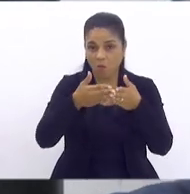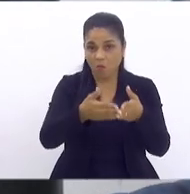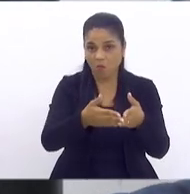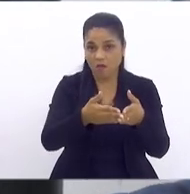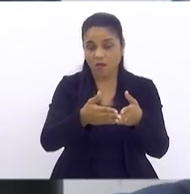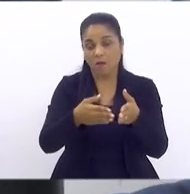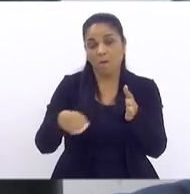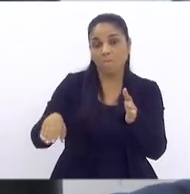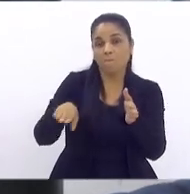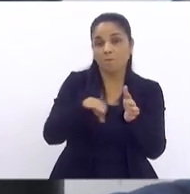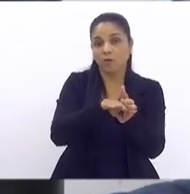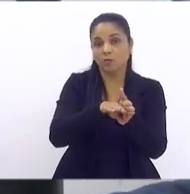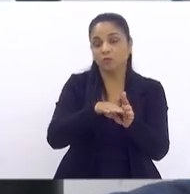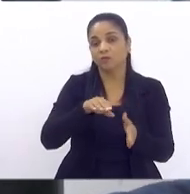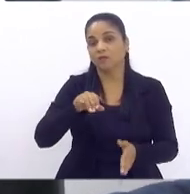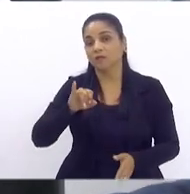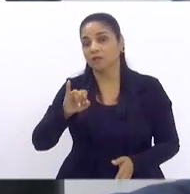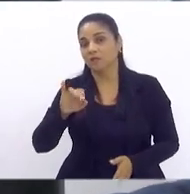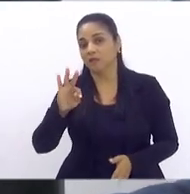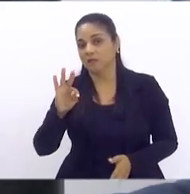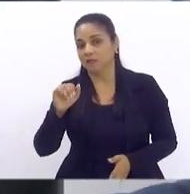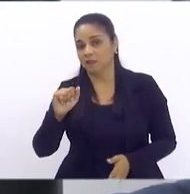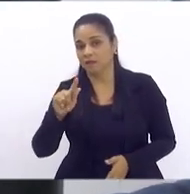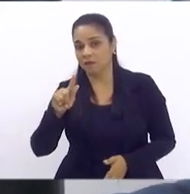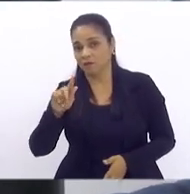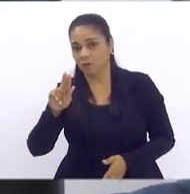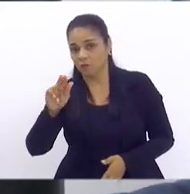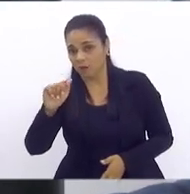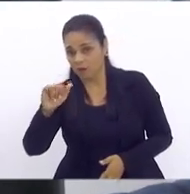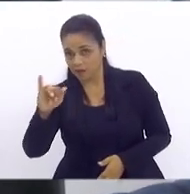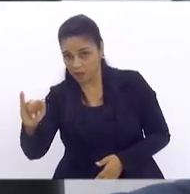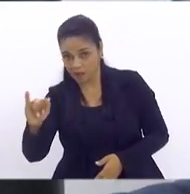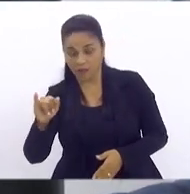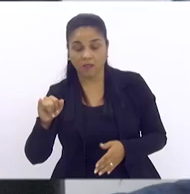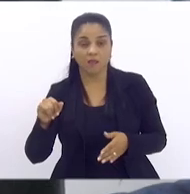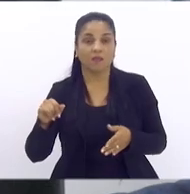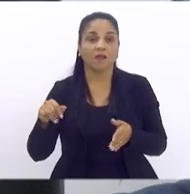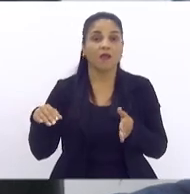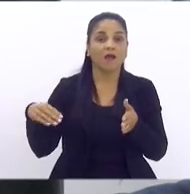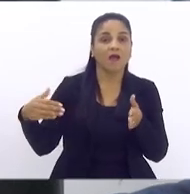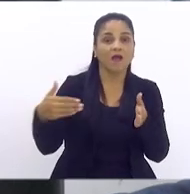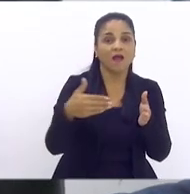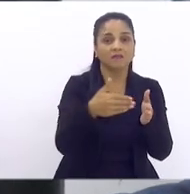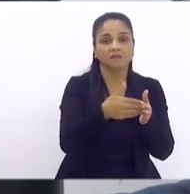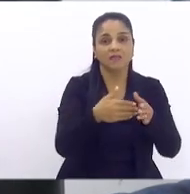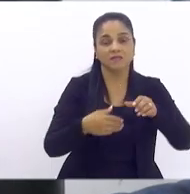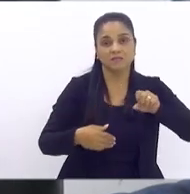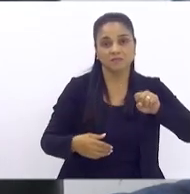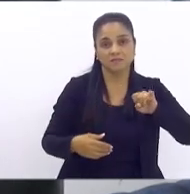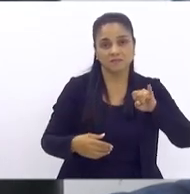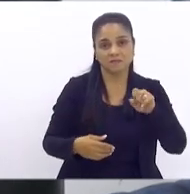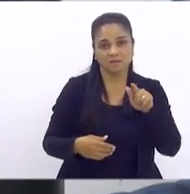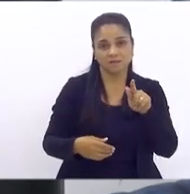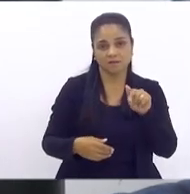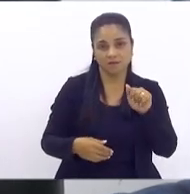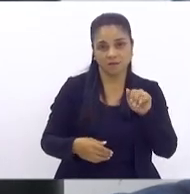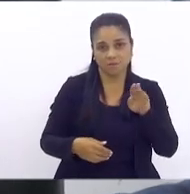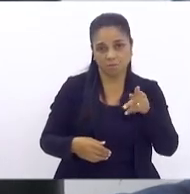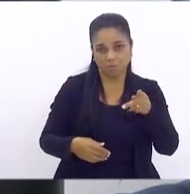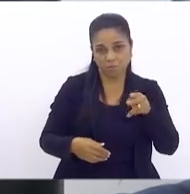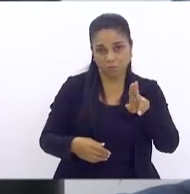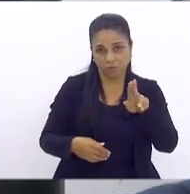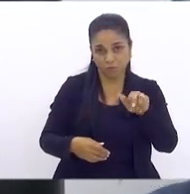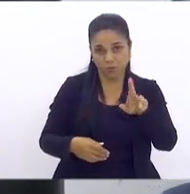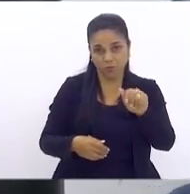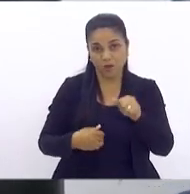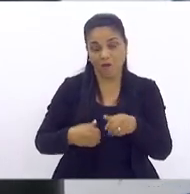onde? Singapura. Então, ele estava com óleo, vamos dizer assim, o tanque estava todo tomado de óleo, porque ia fazer mais de um mês, né,